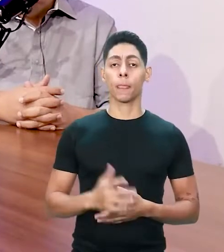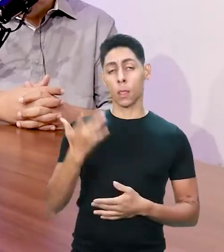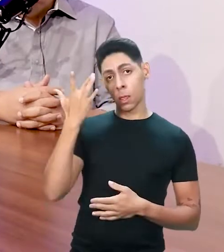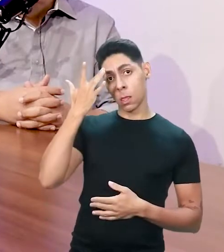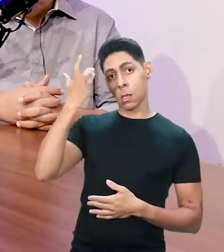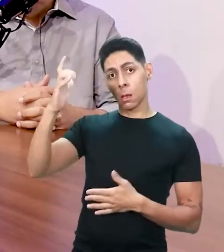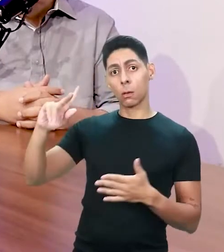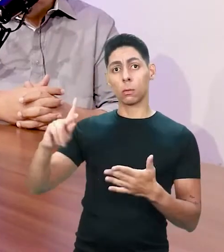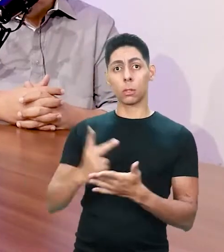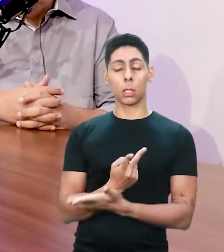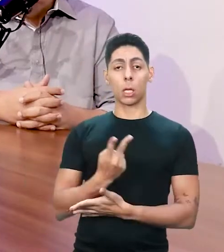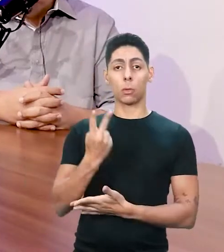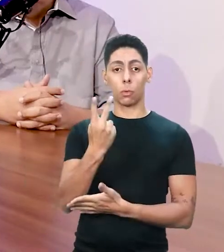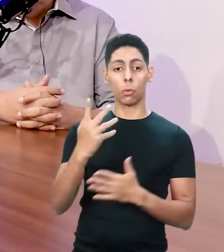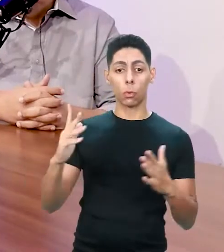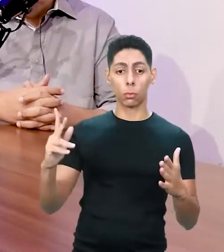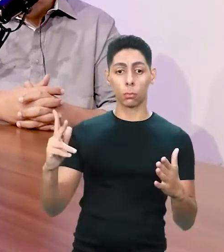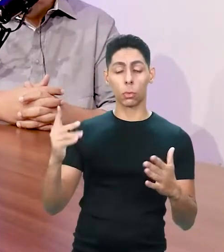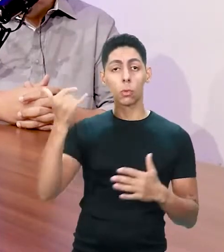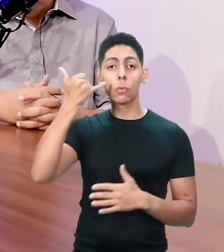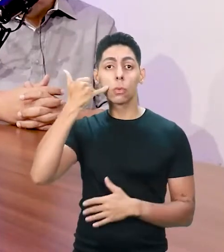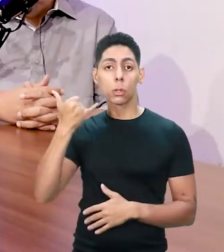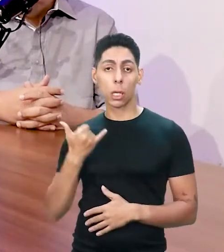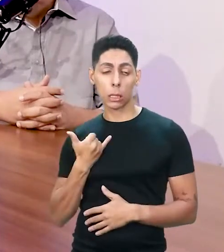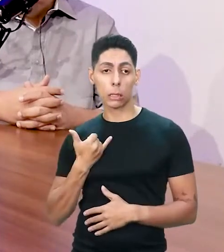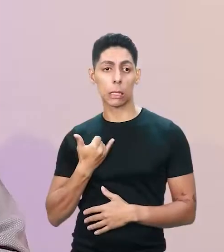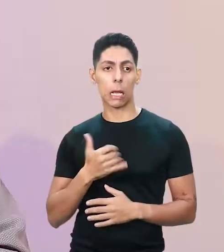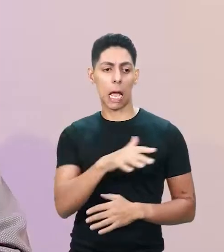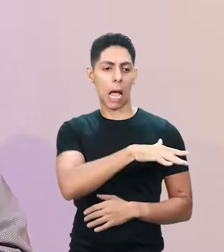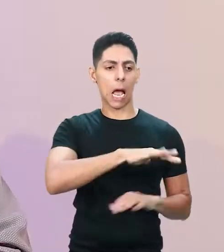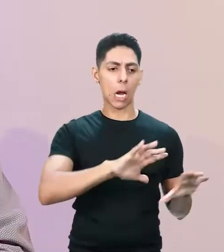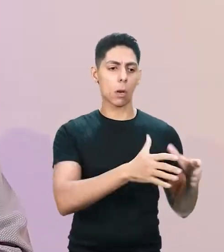teve duas reações. A minha chefia queria me matar.